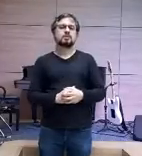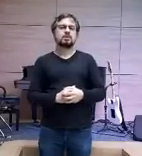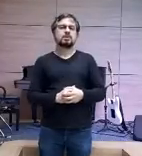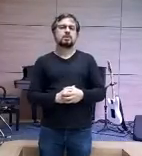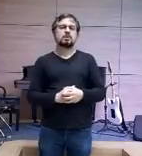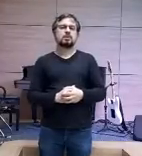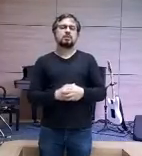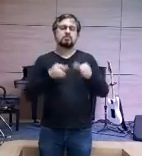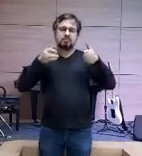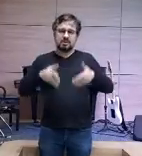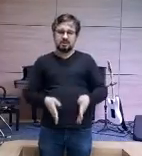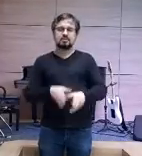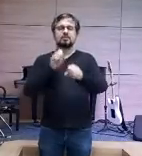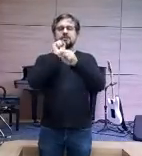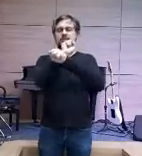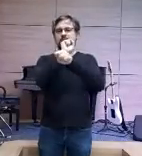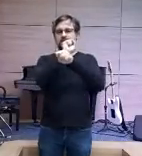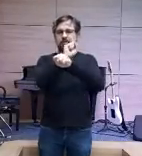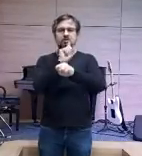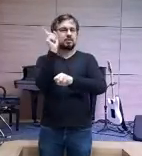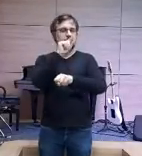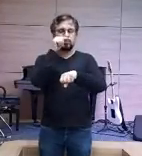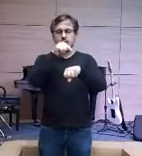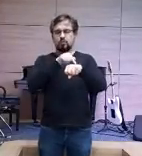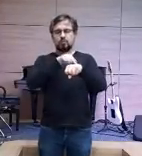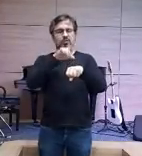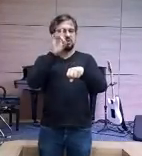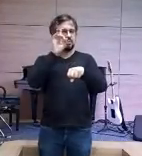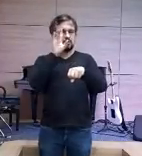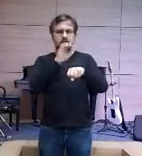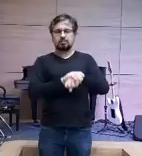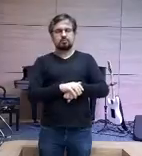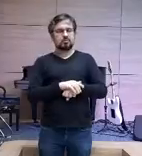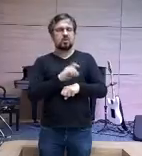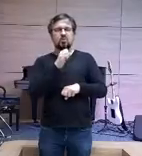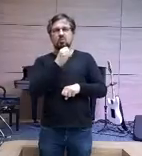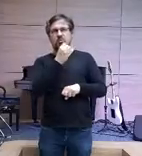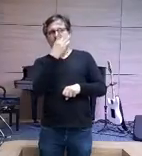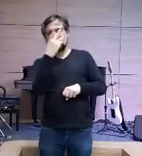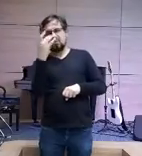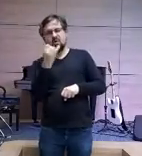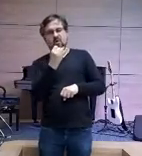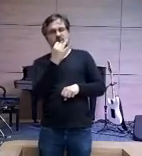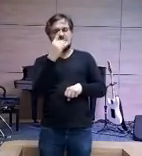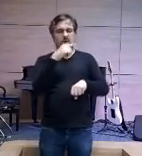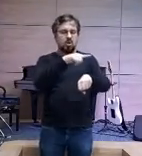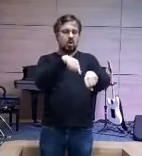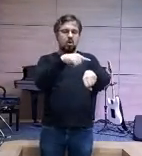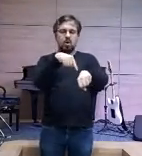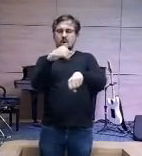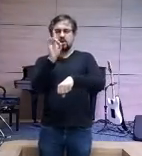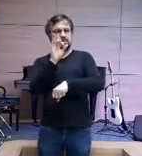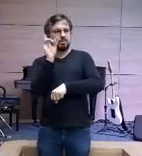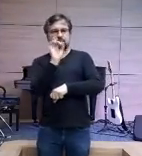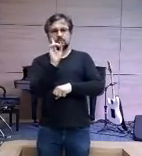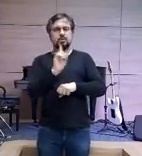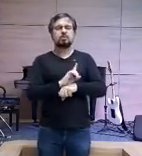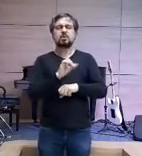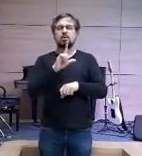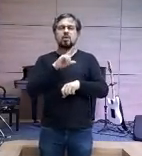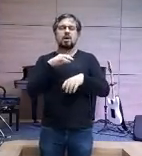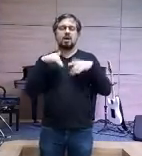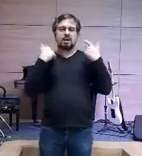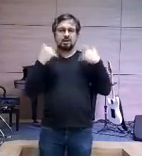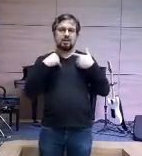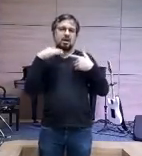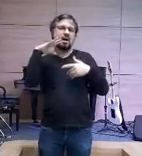nasce a esperança não por um momento não por algumas horas não é uma alegria momentânea para nós hoje